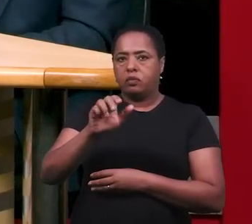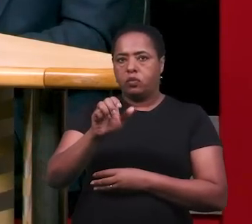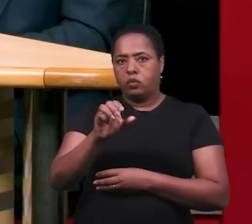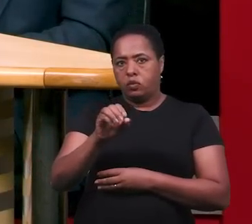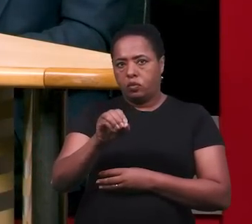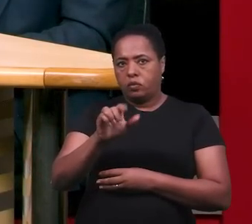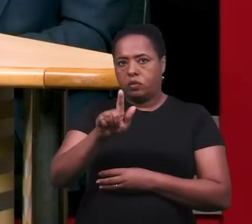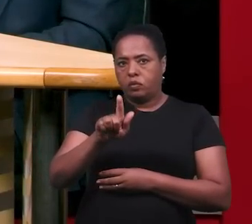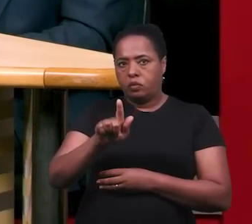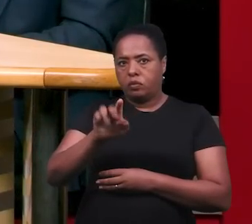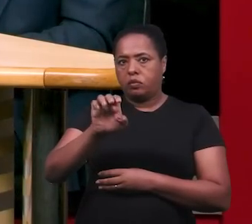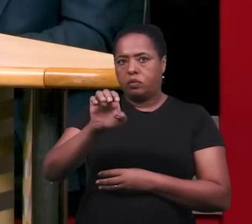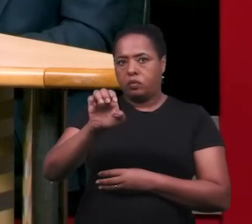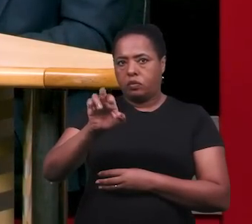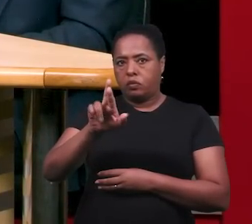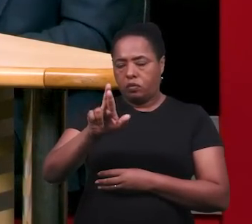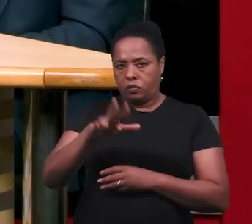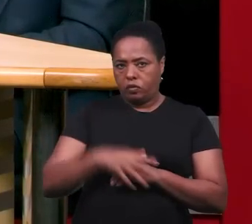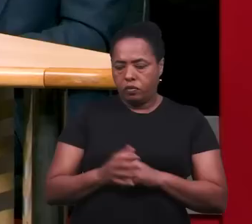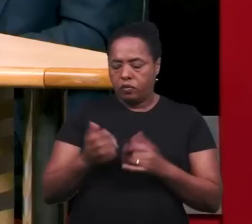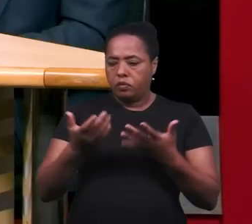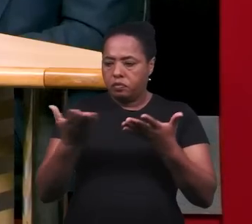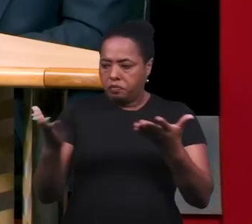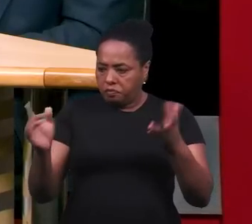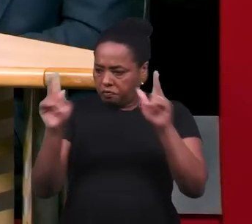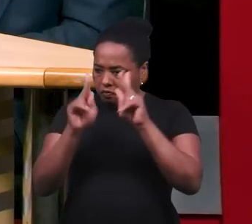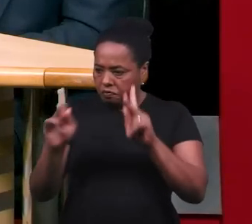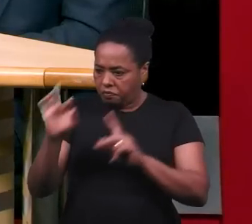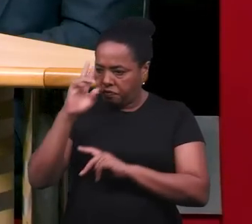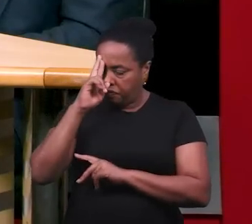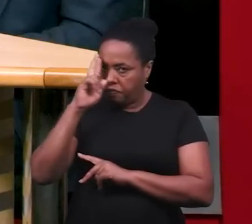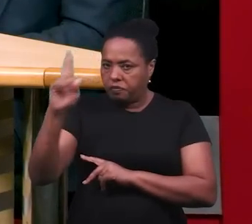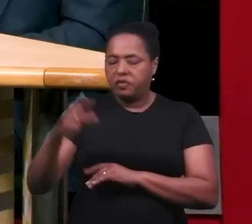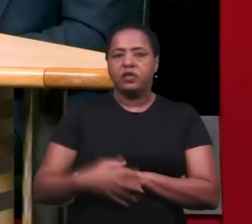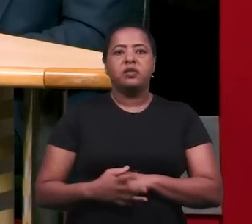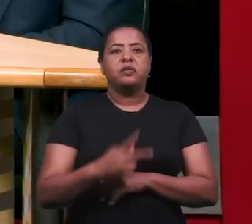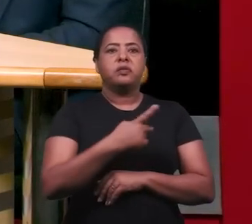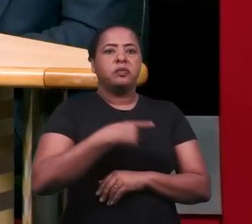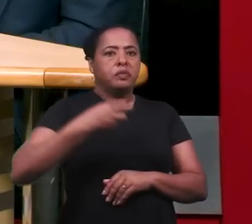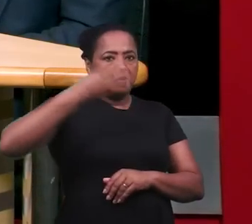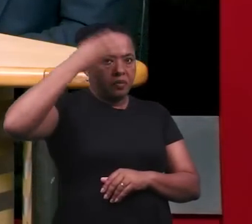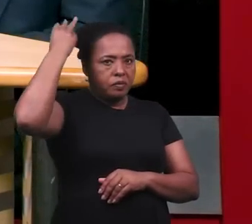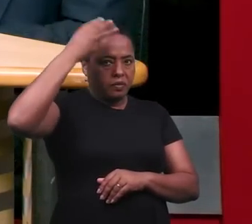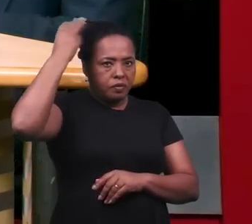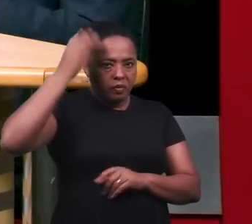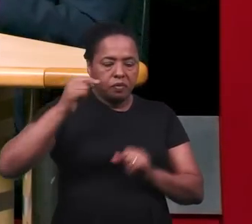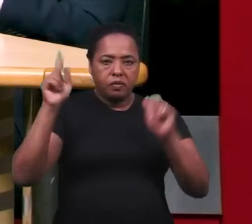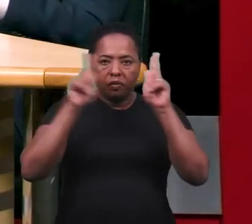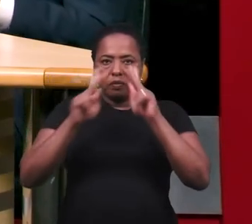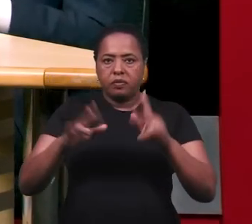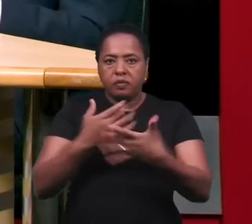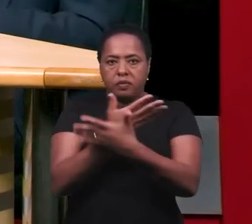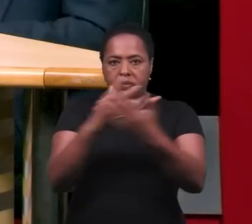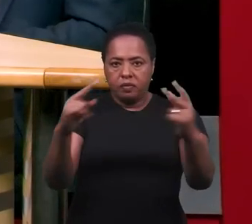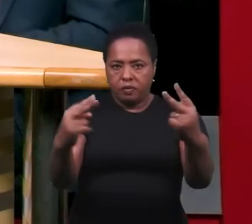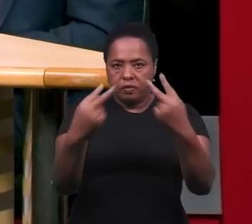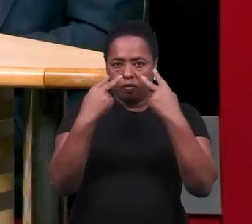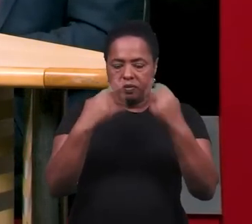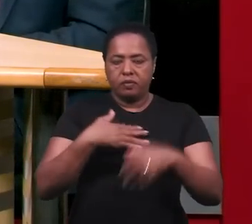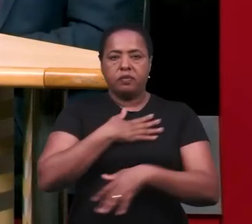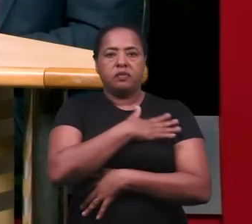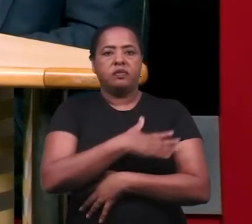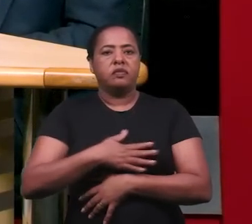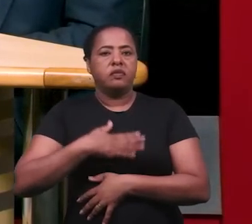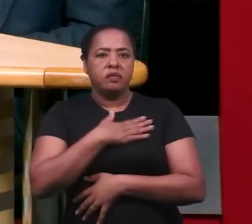pastor Marcelo, pastor Roger. E também o pastor Roger, que está conosco, da Igreja de Andorinhas, que hoje coordena aquela